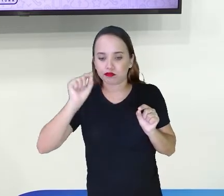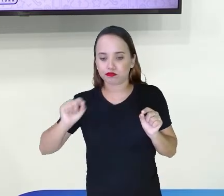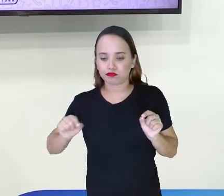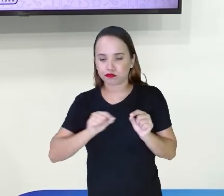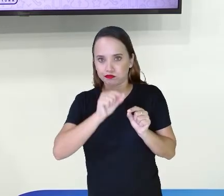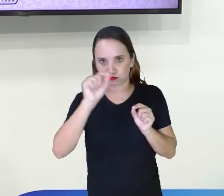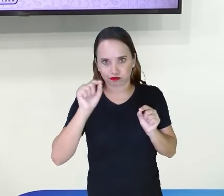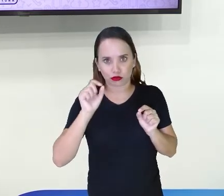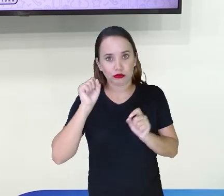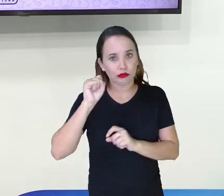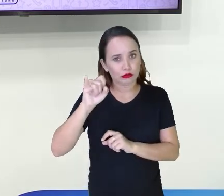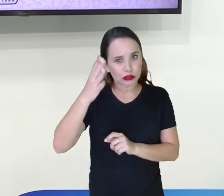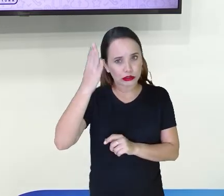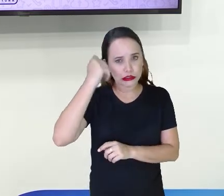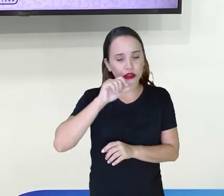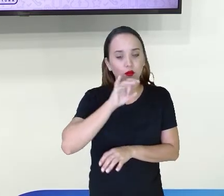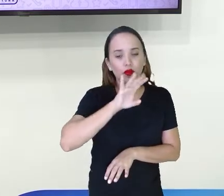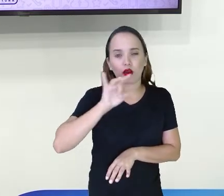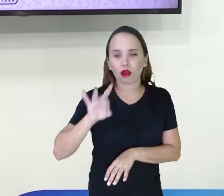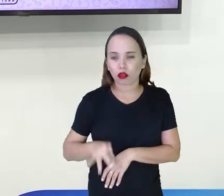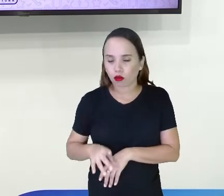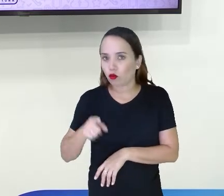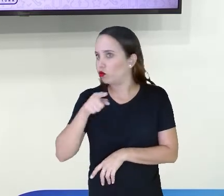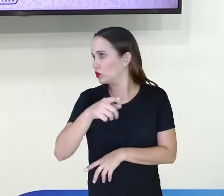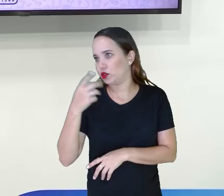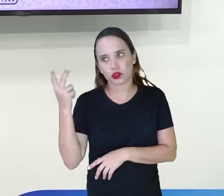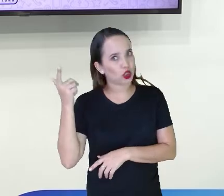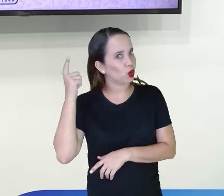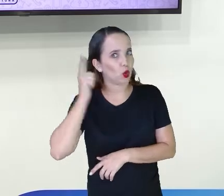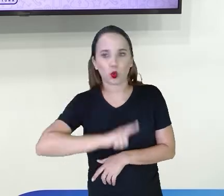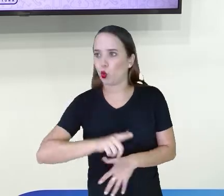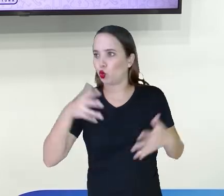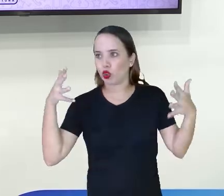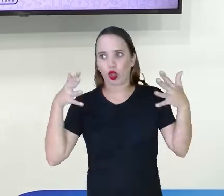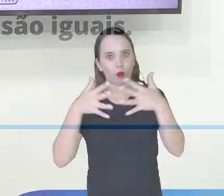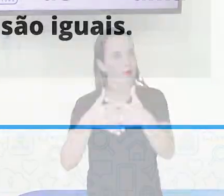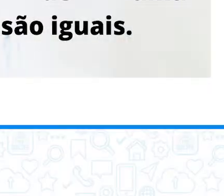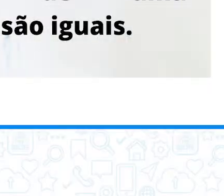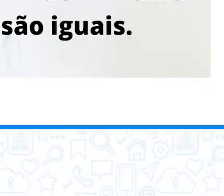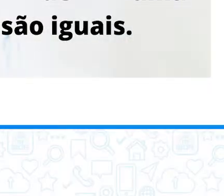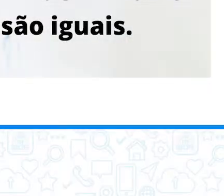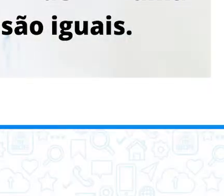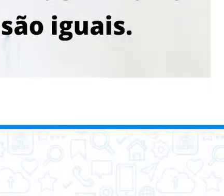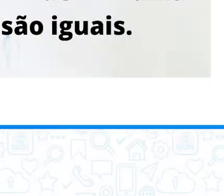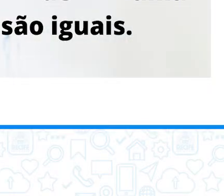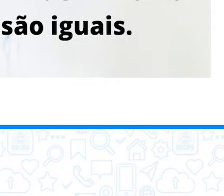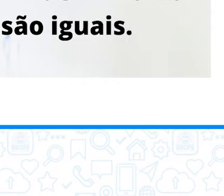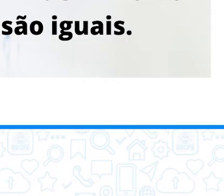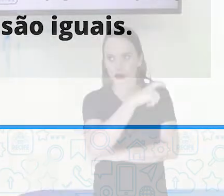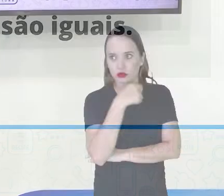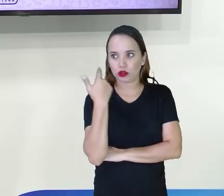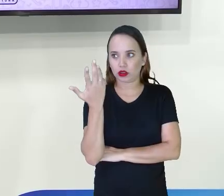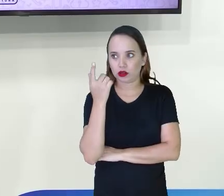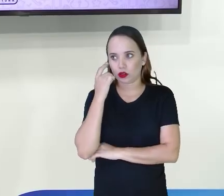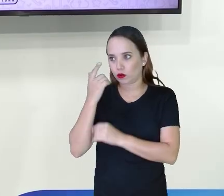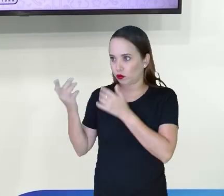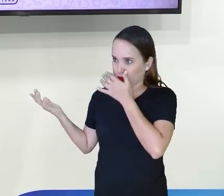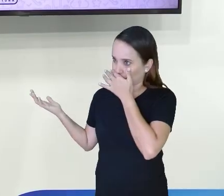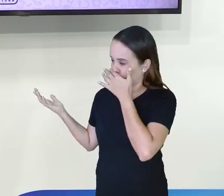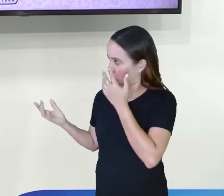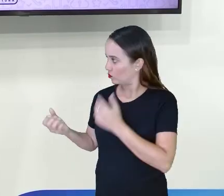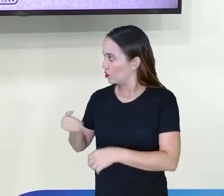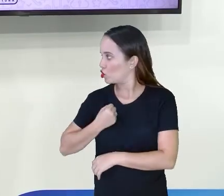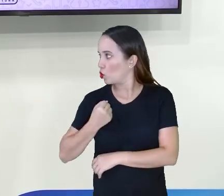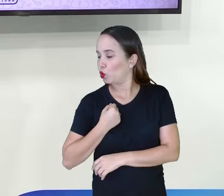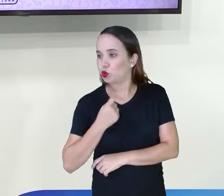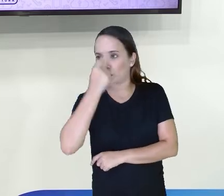você não vai se confundir e nem vai ter nenhum tipo de dificuldade. O número de faces